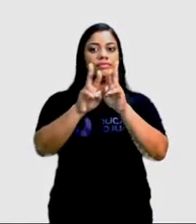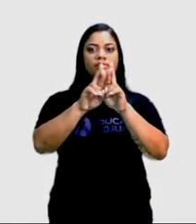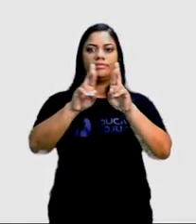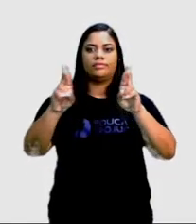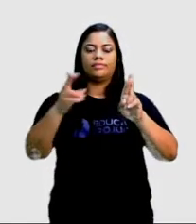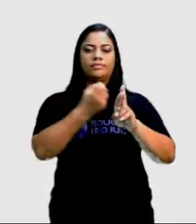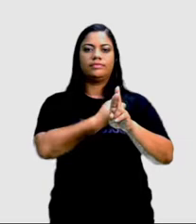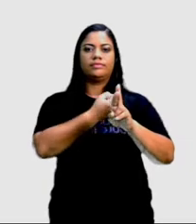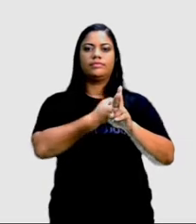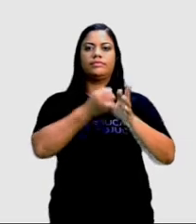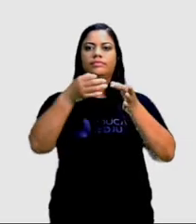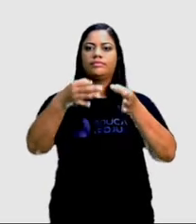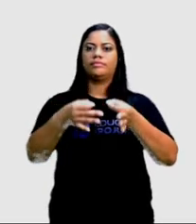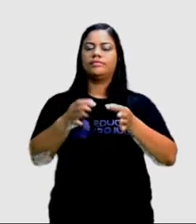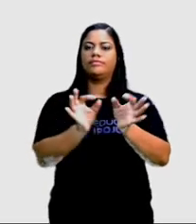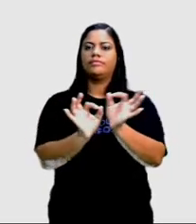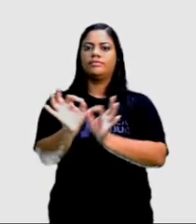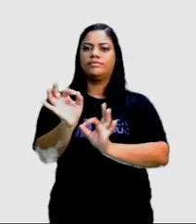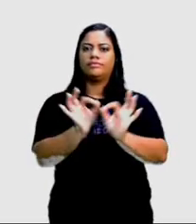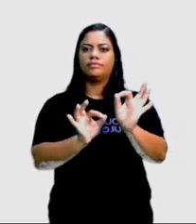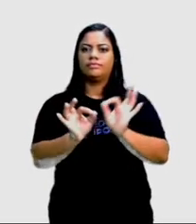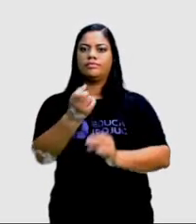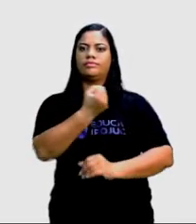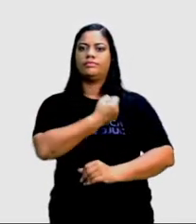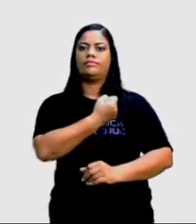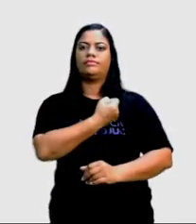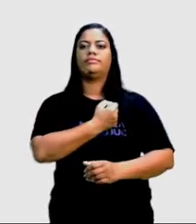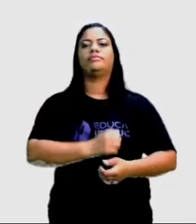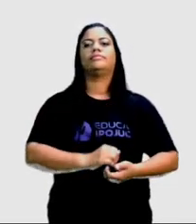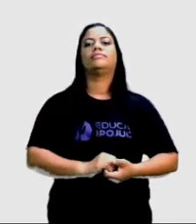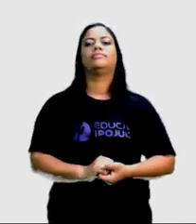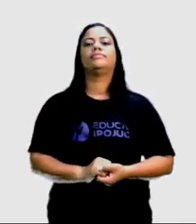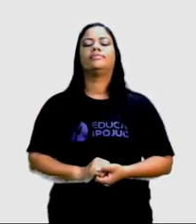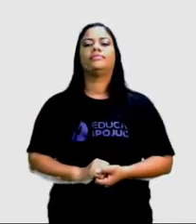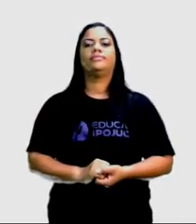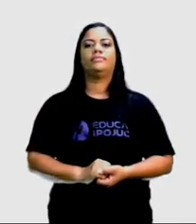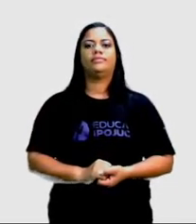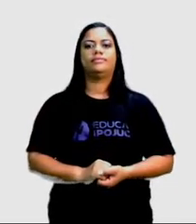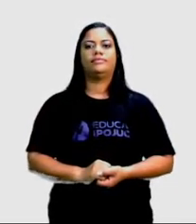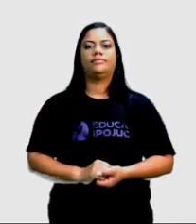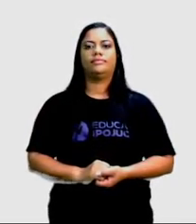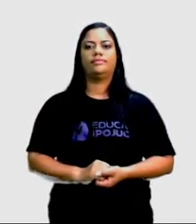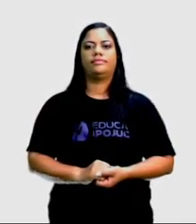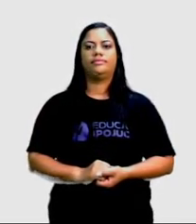a localização dessas imagens que estão aqui, tá certo? Vamos lá?